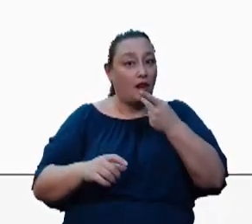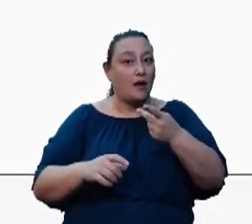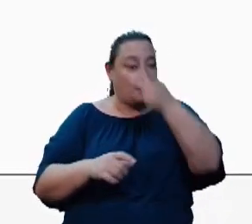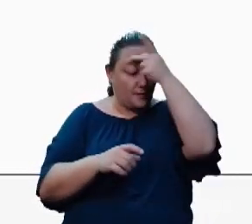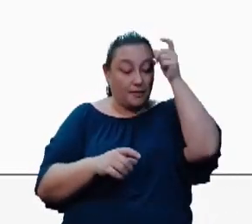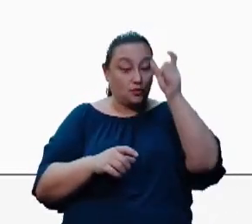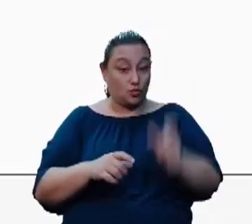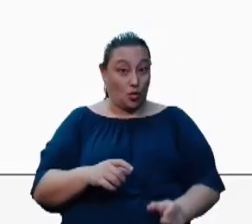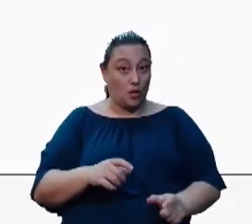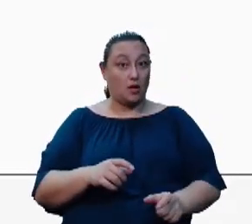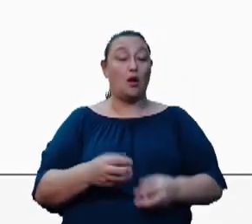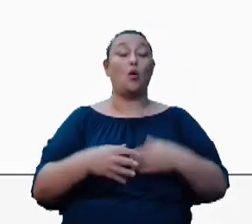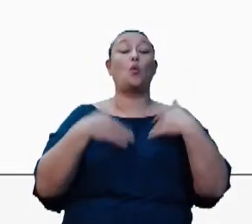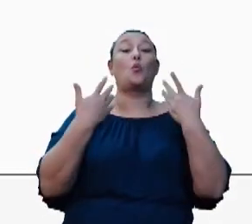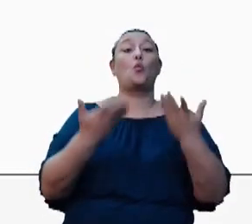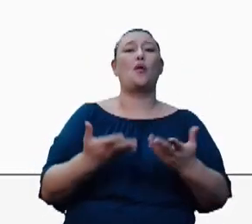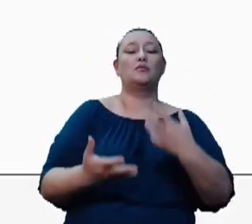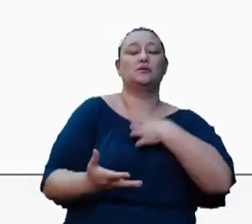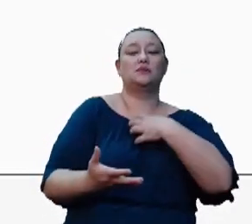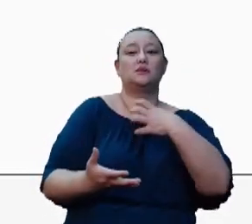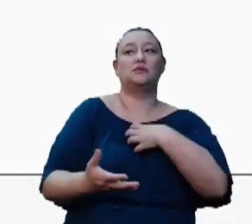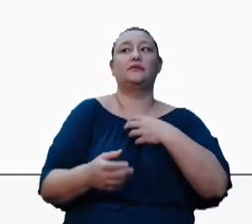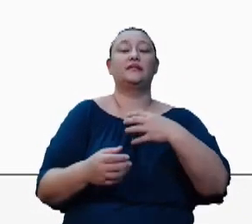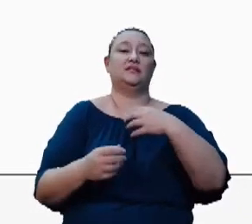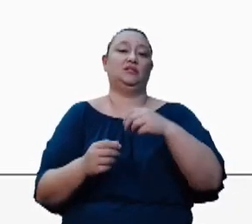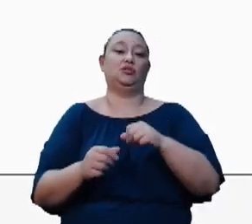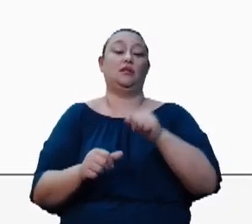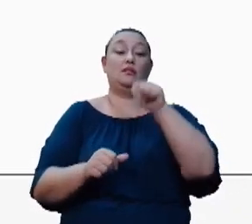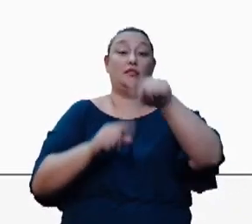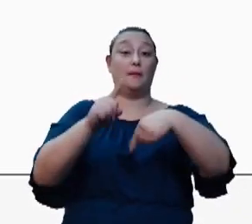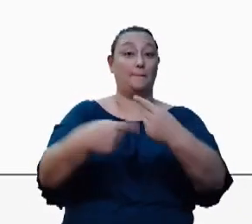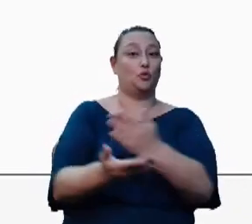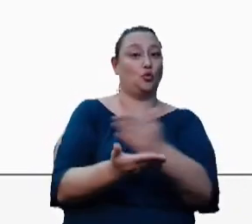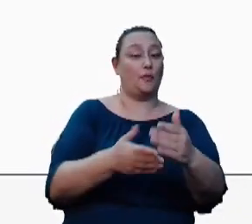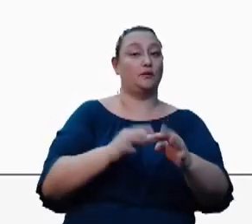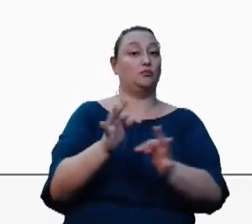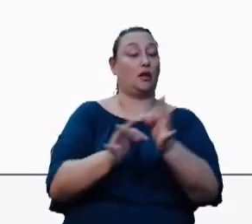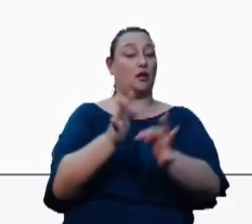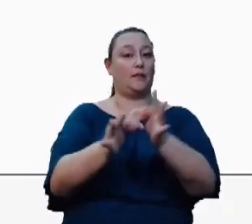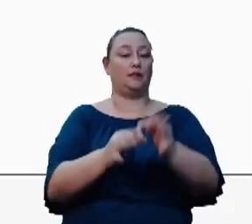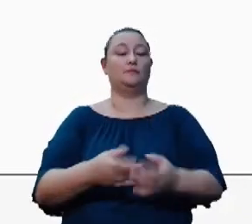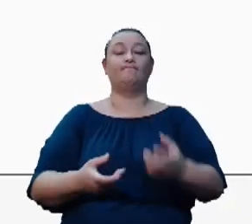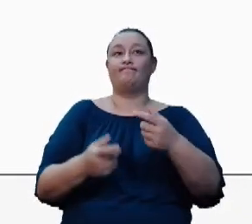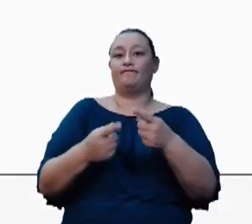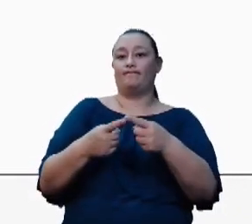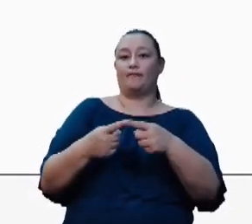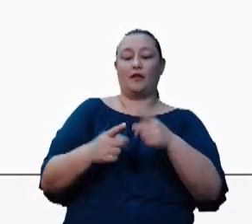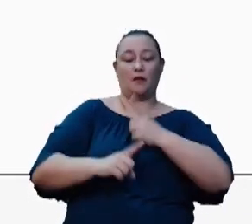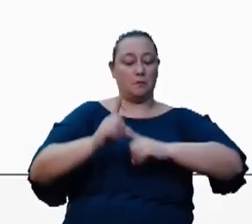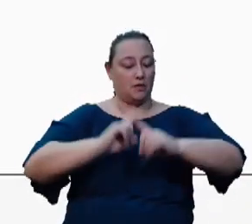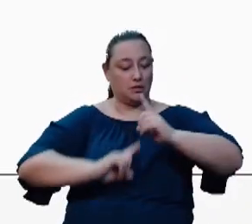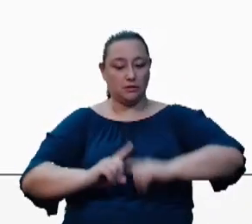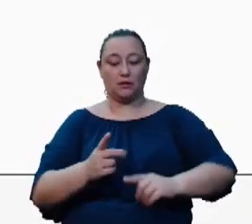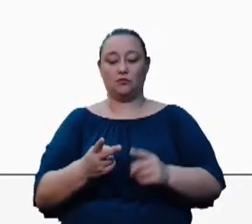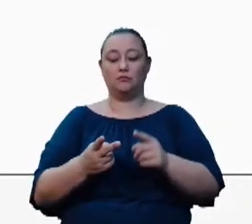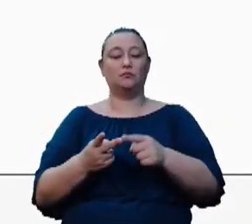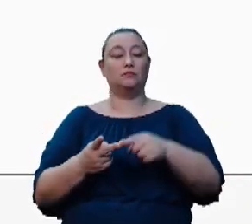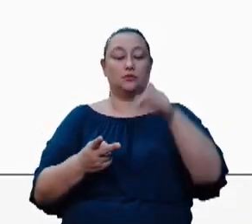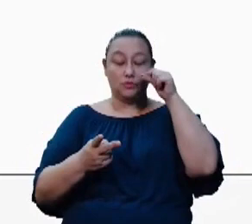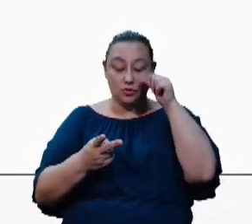consiste e quais seriam os sintomas e as possíveis causas. Os sintomas mais frequentes podem ser depressão,